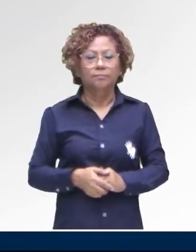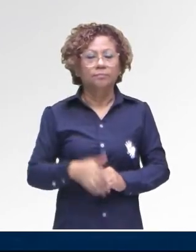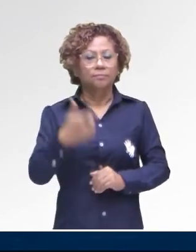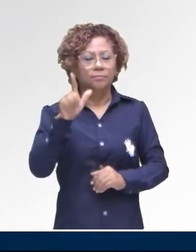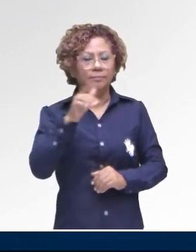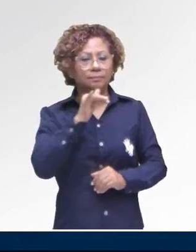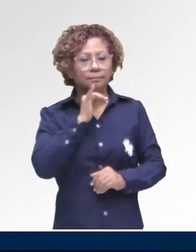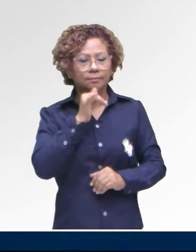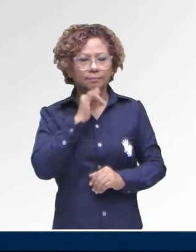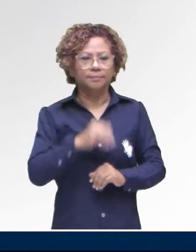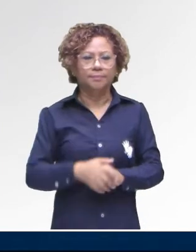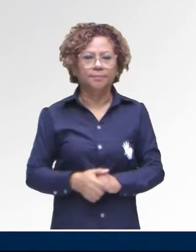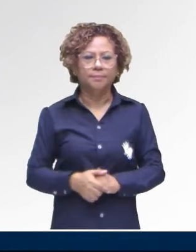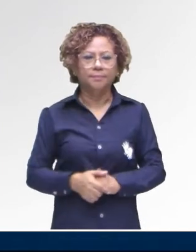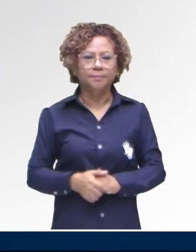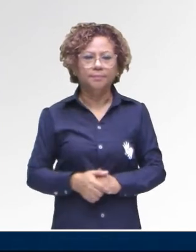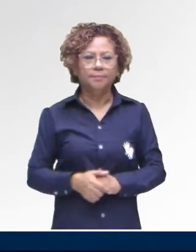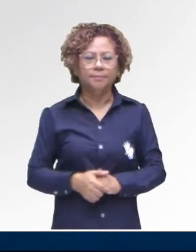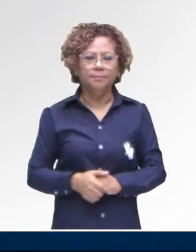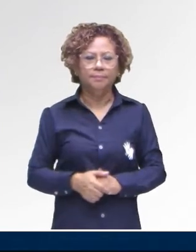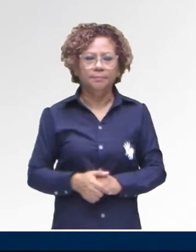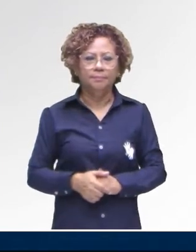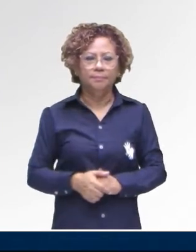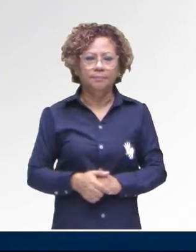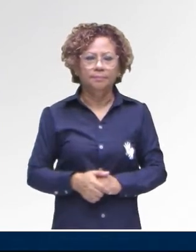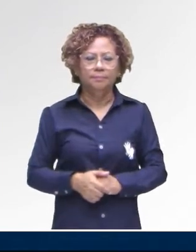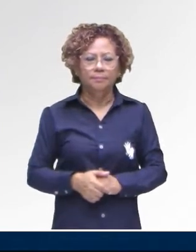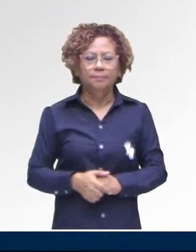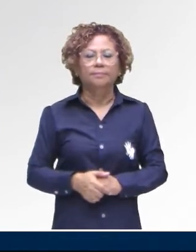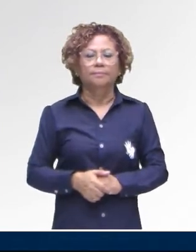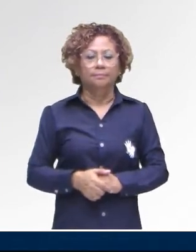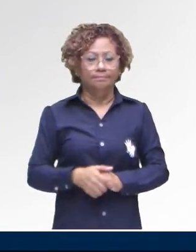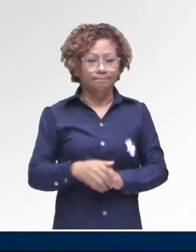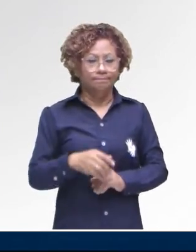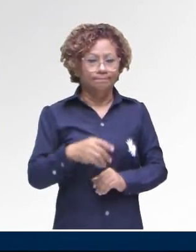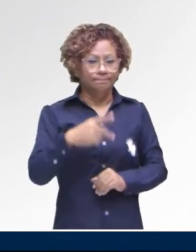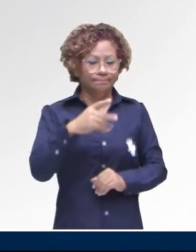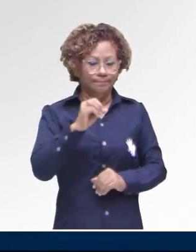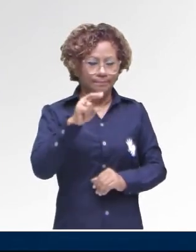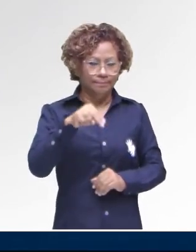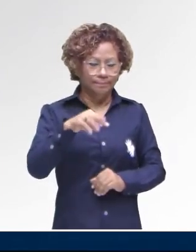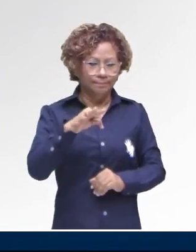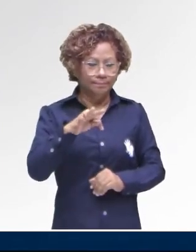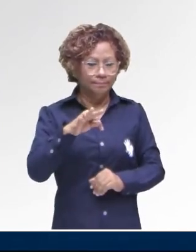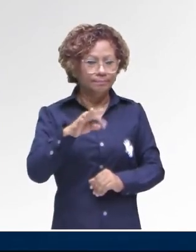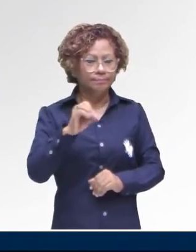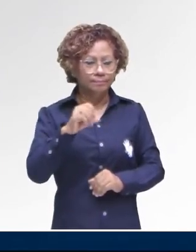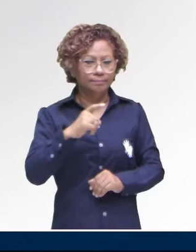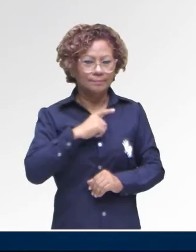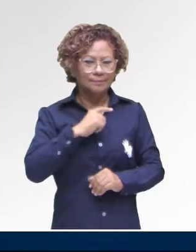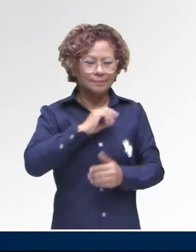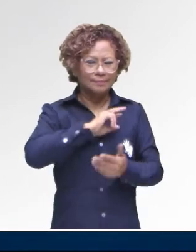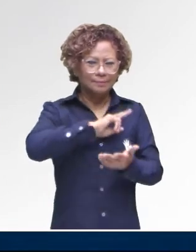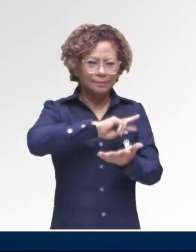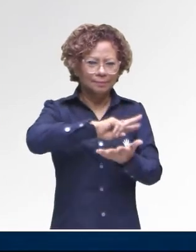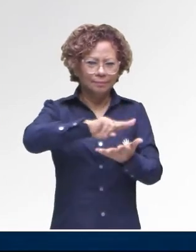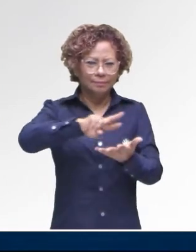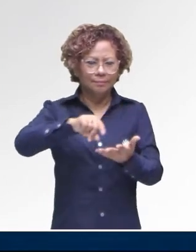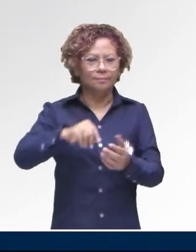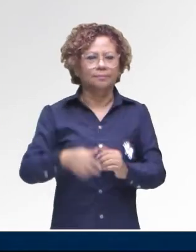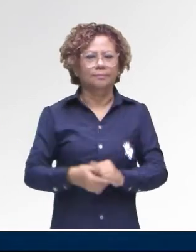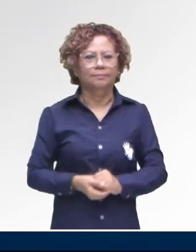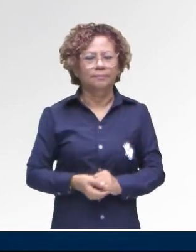aí. Por um único ponto passam infinitas retas. Olha como